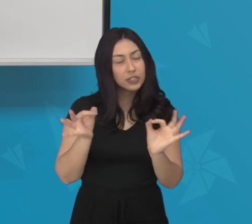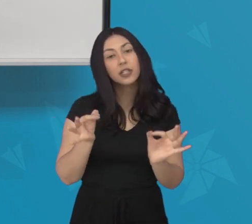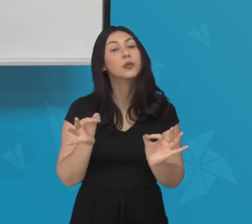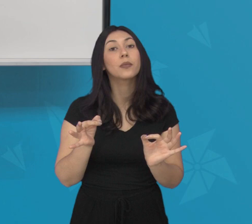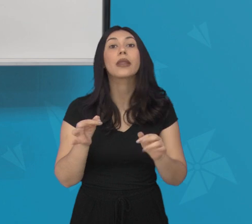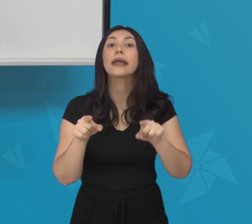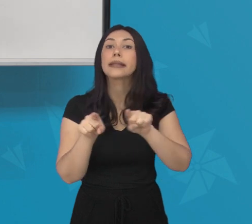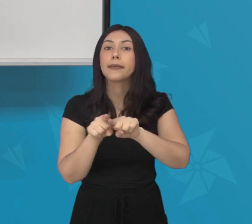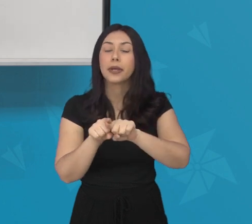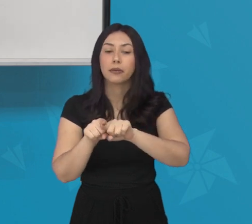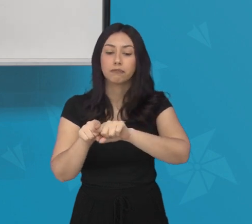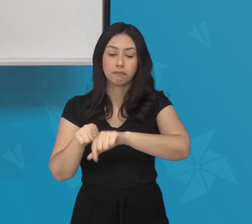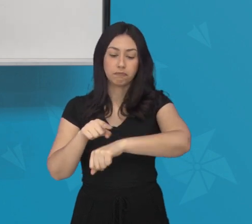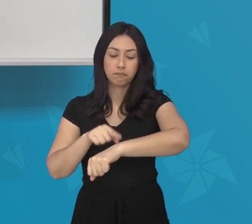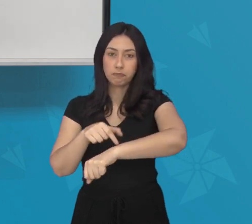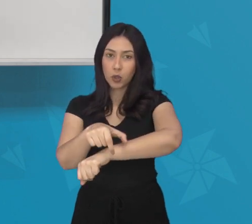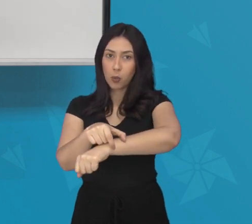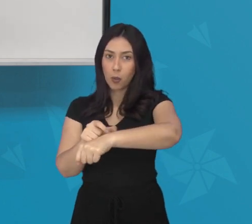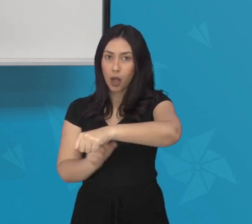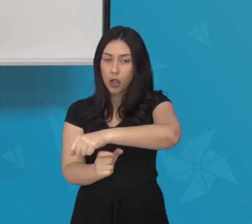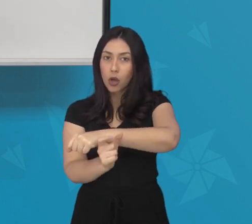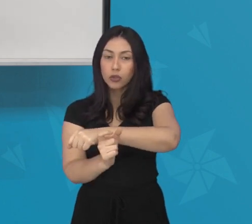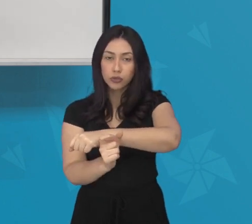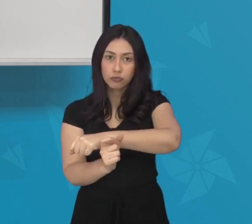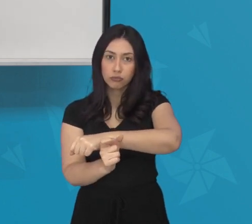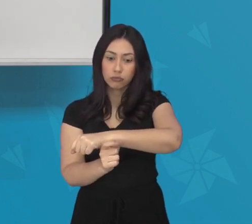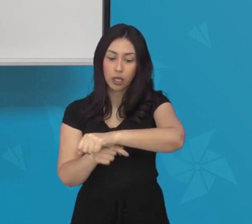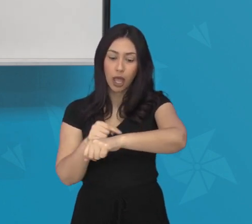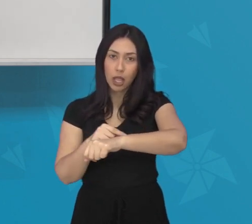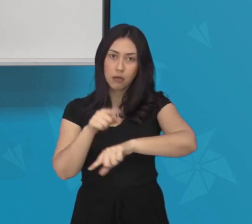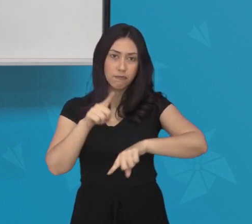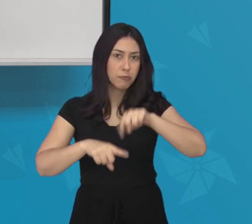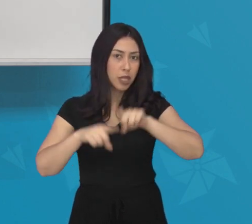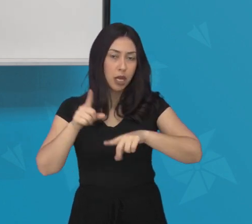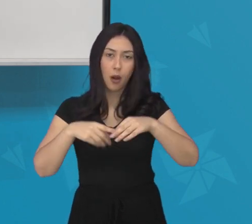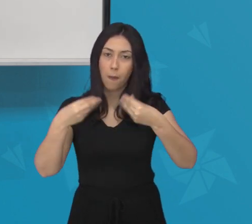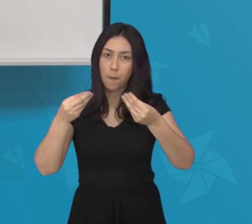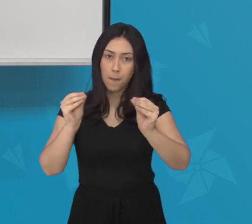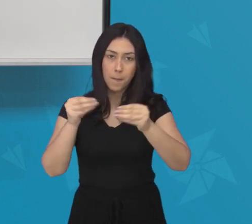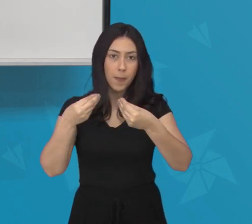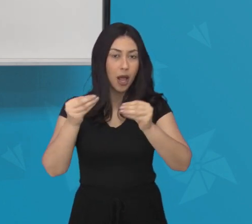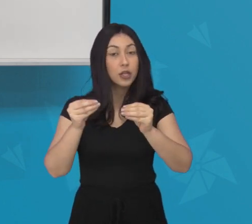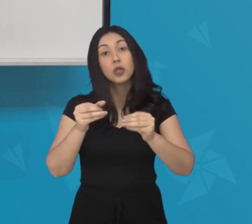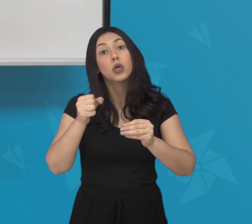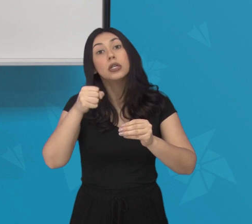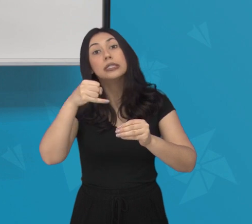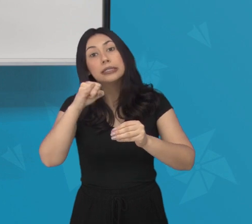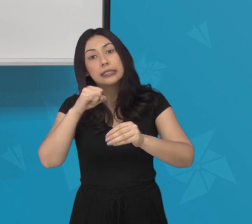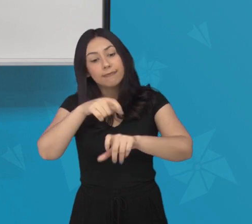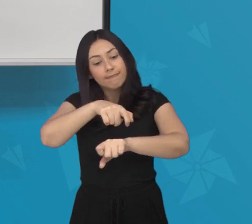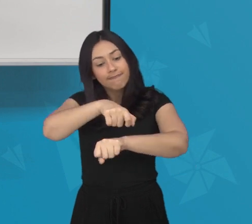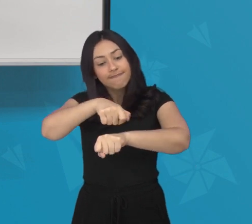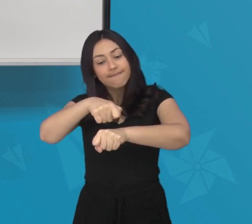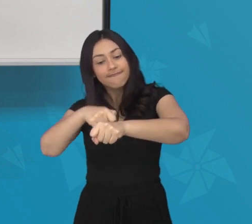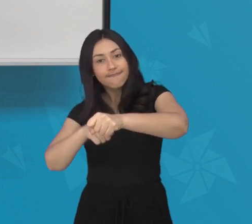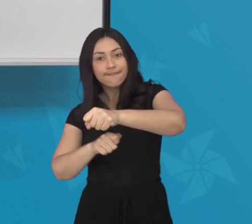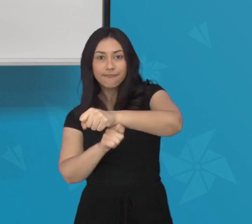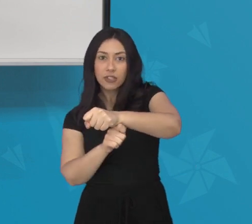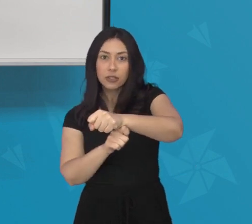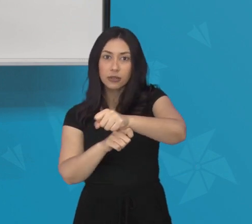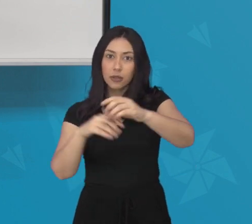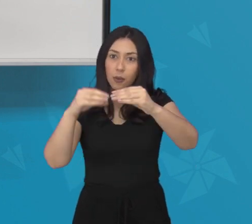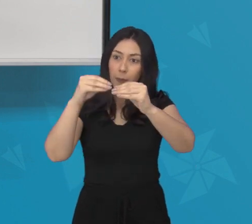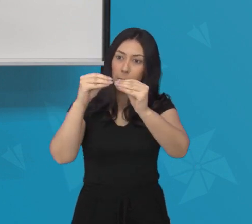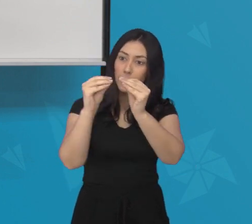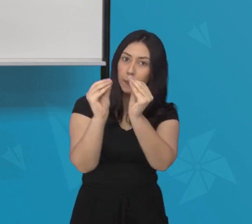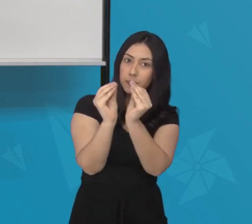o meu relógio, ele é um material de natureza plástica, que quando aplico uma força, ele se deforma, certo? Então